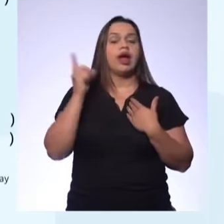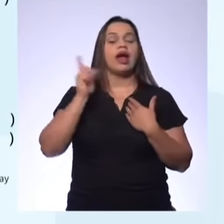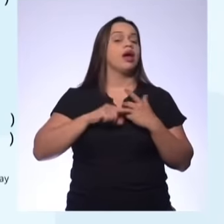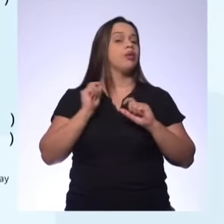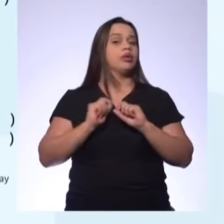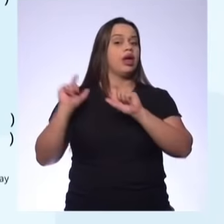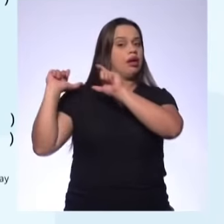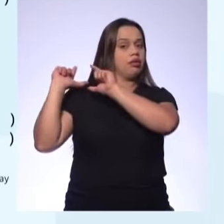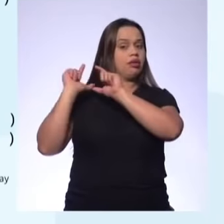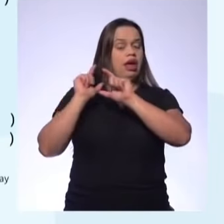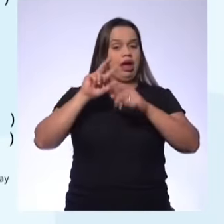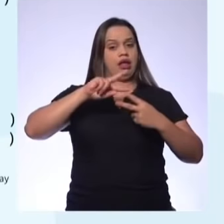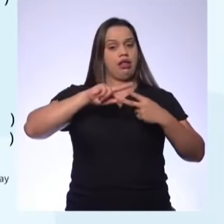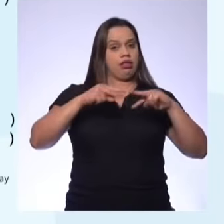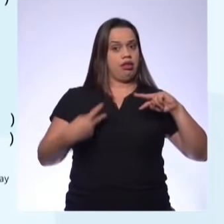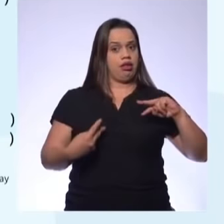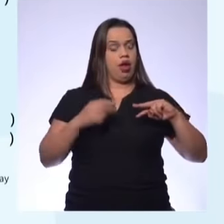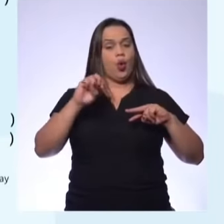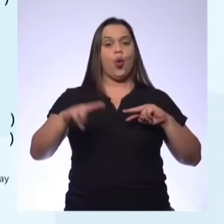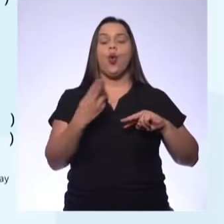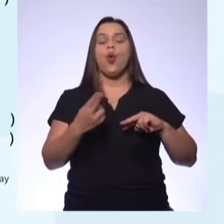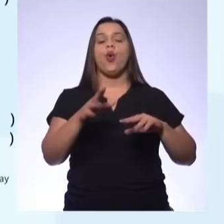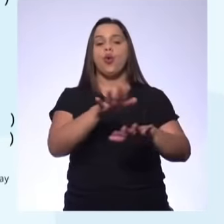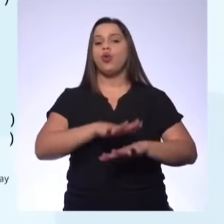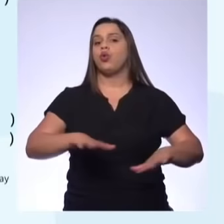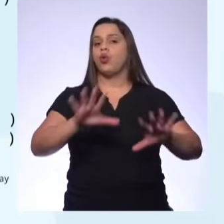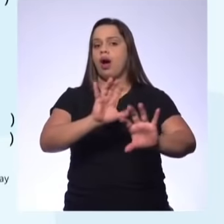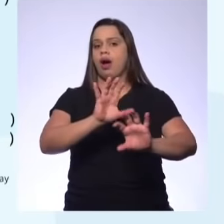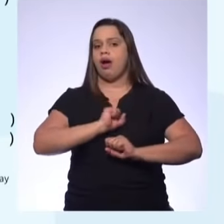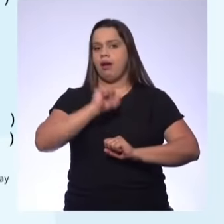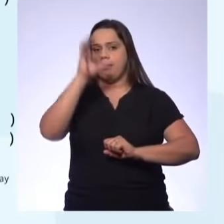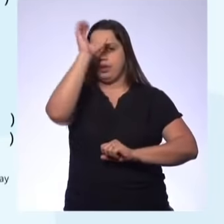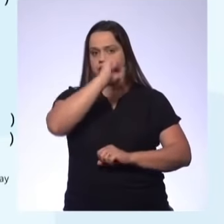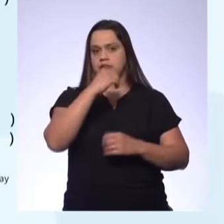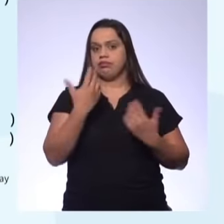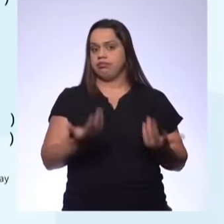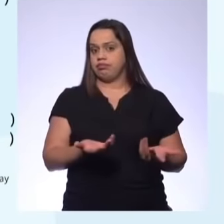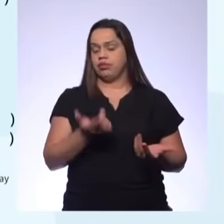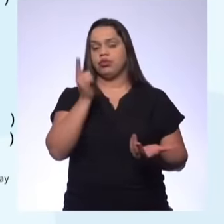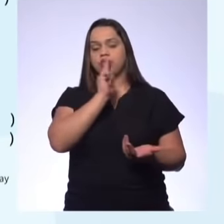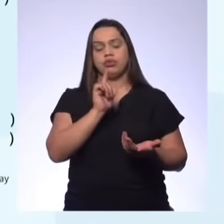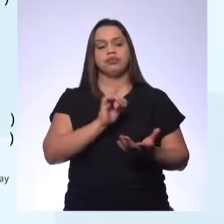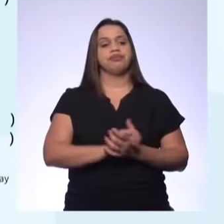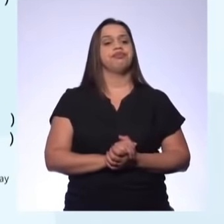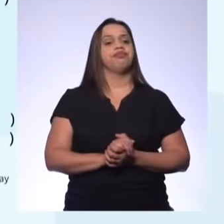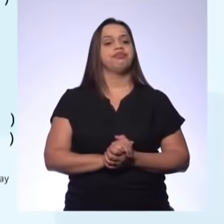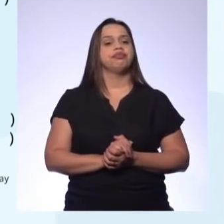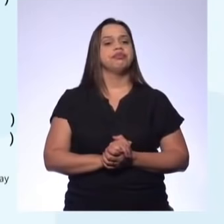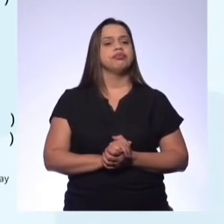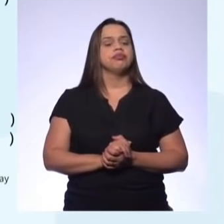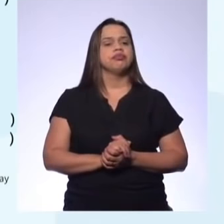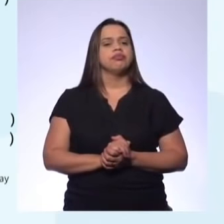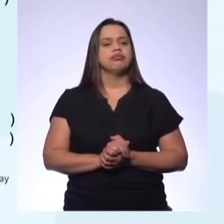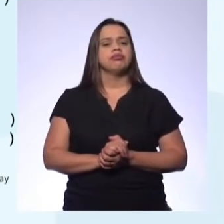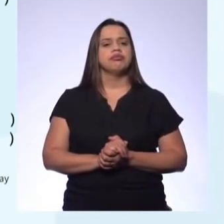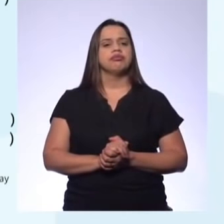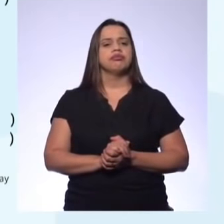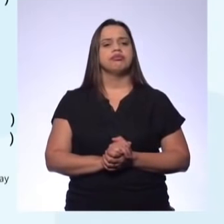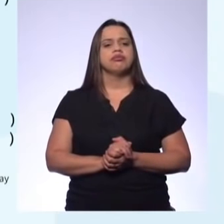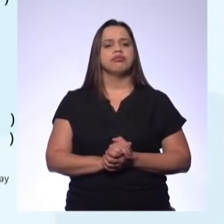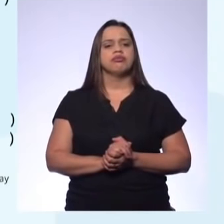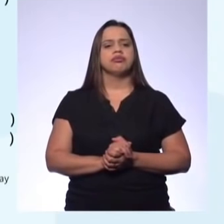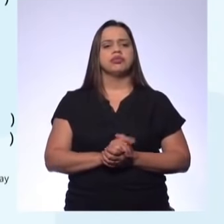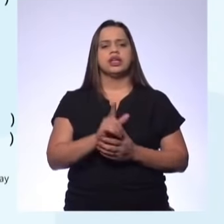genético ou lambe a ver ou é algo que ela adquiriu com o tempo é fixe Hair é